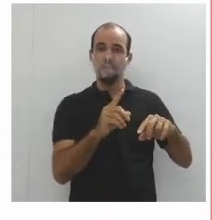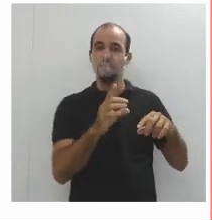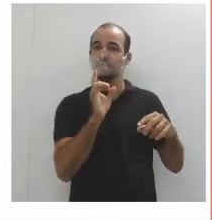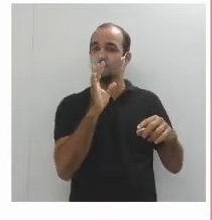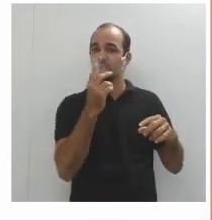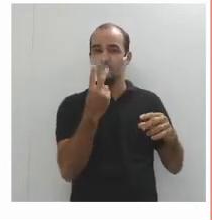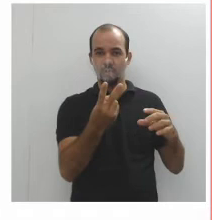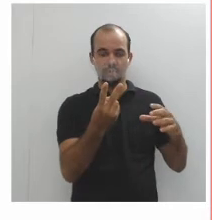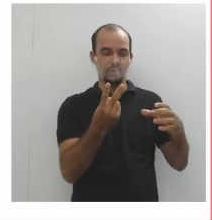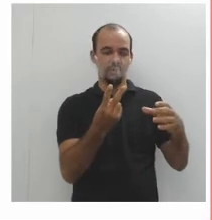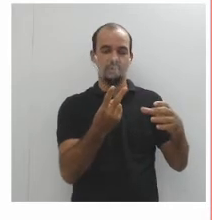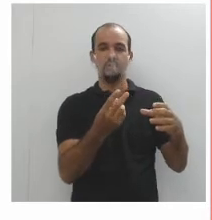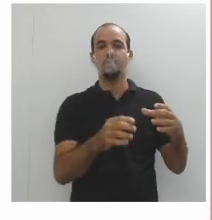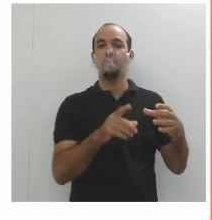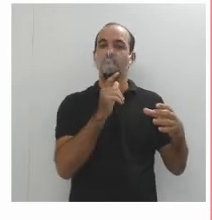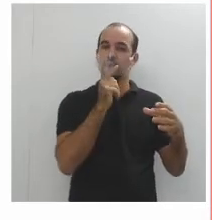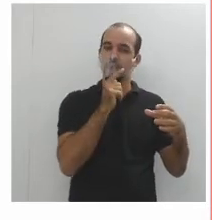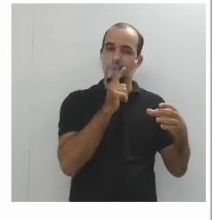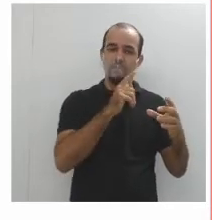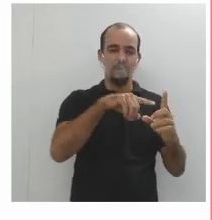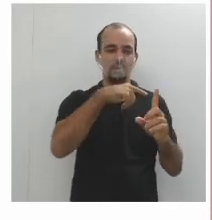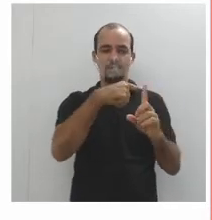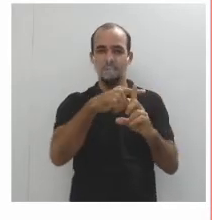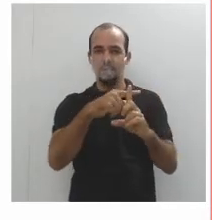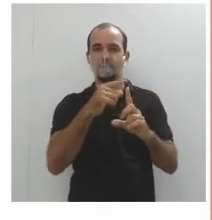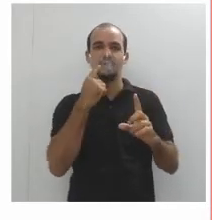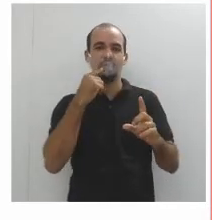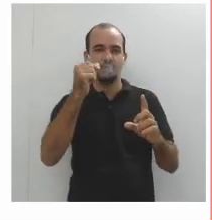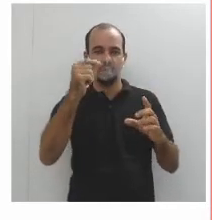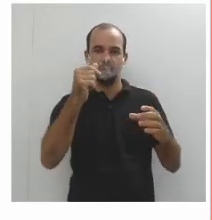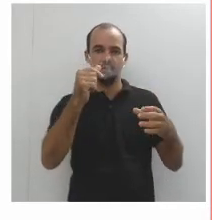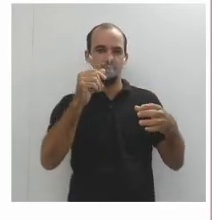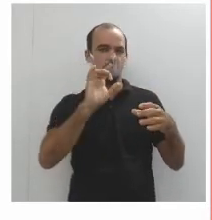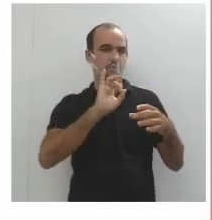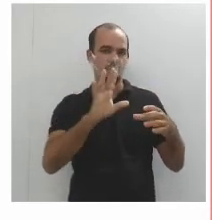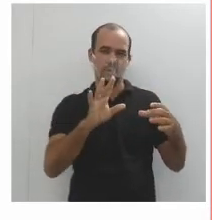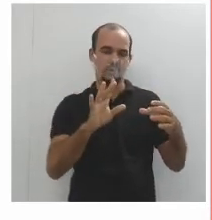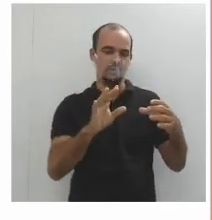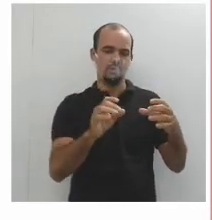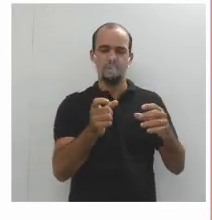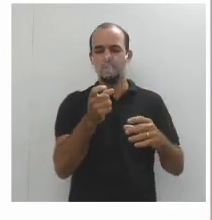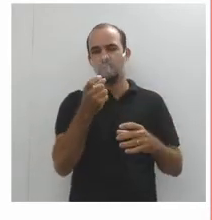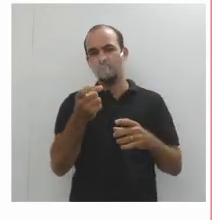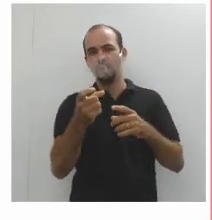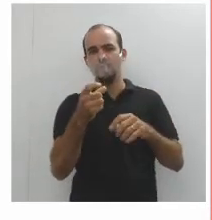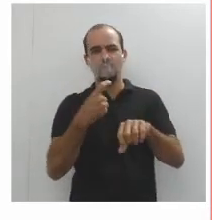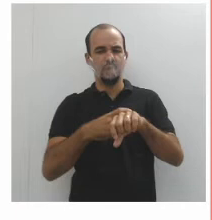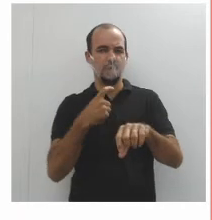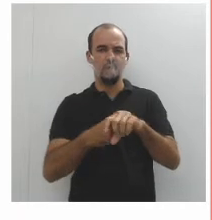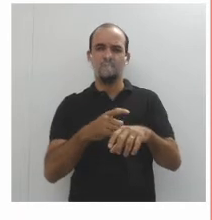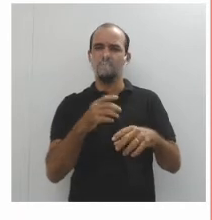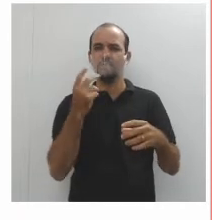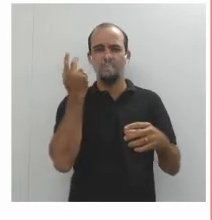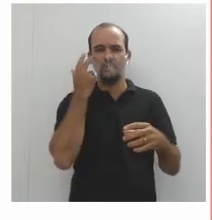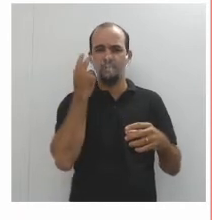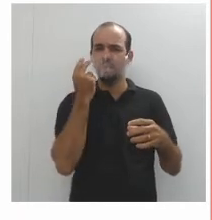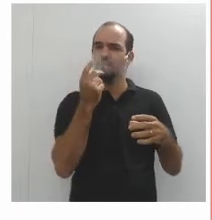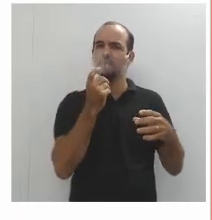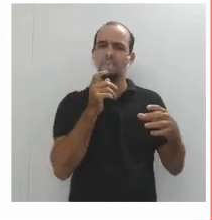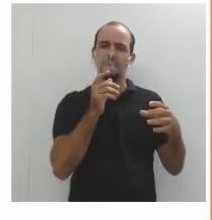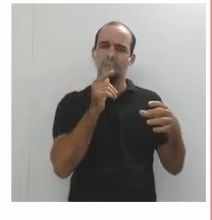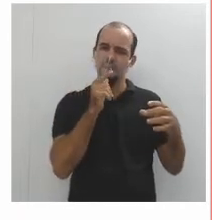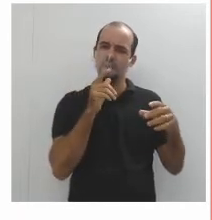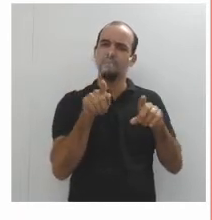na fase líquida como na fase sólida, ou seja, gelo e água, como eu tenho